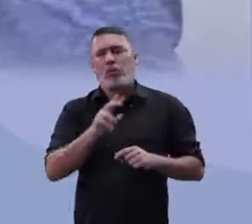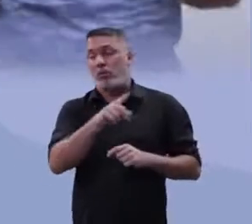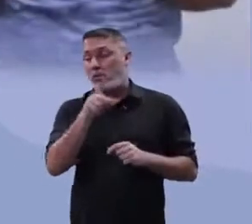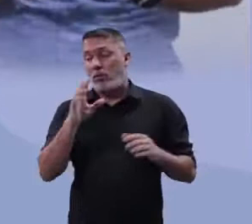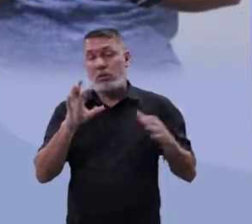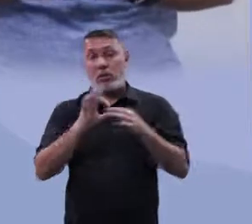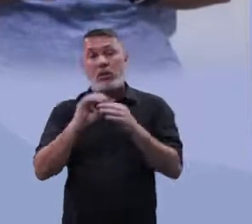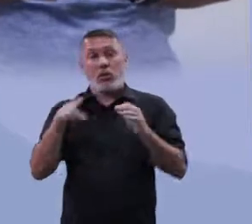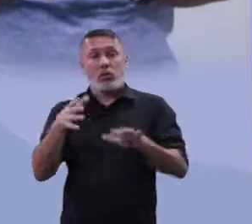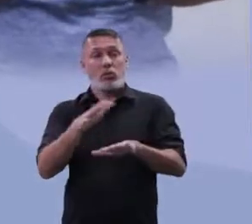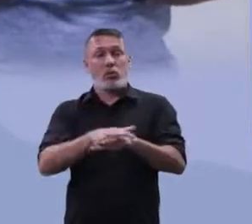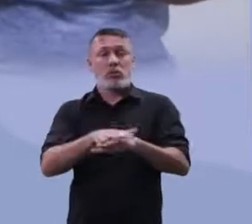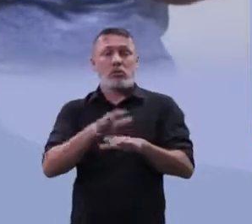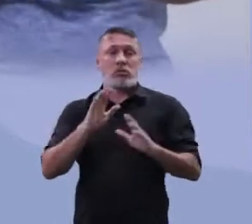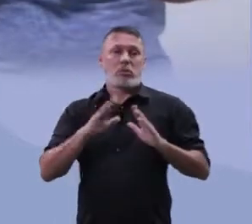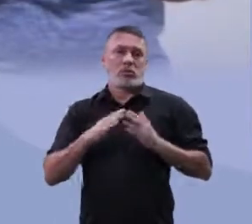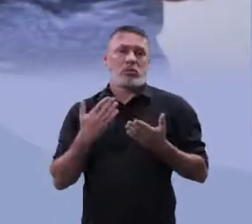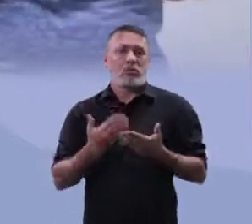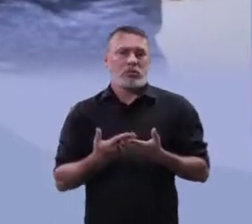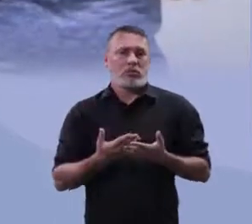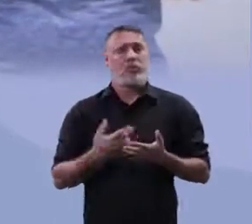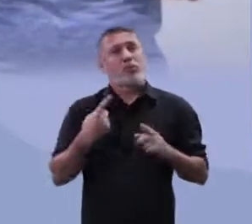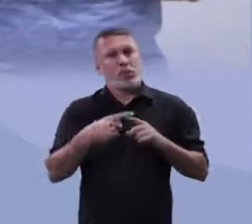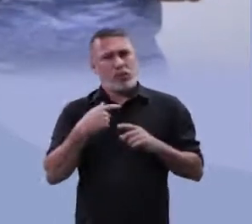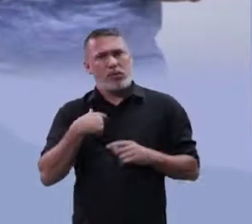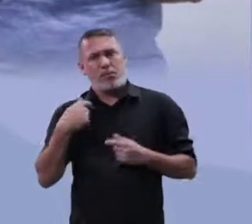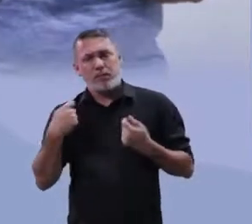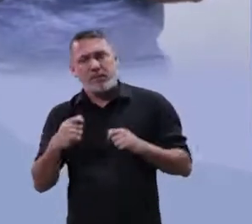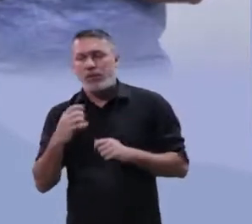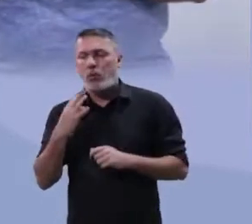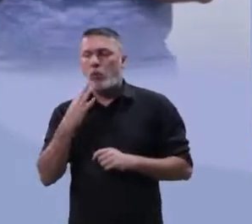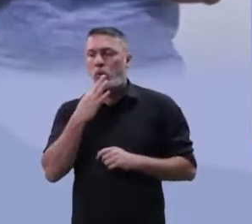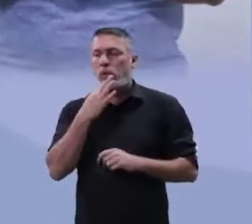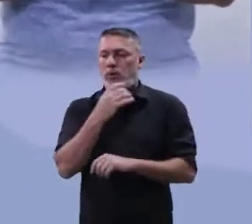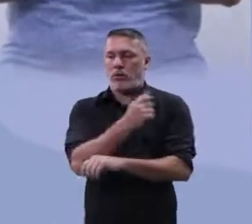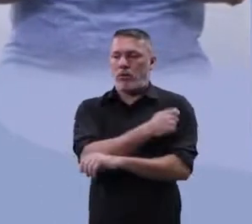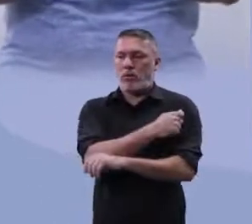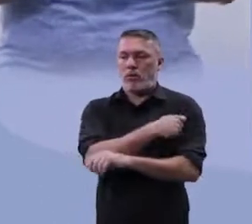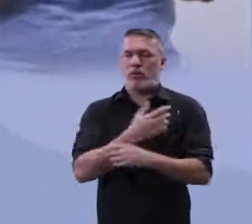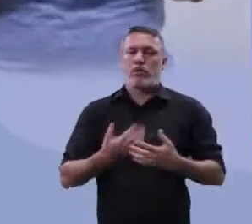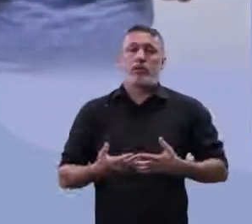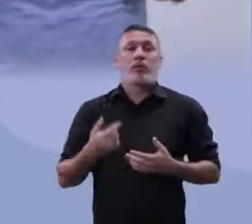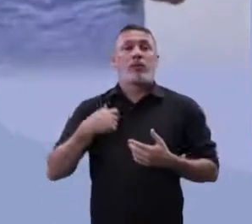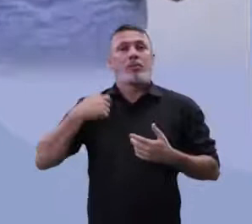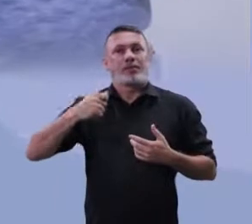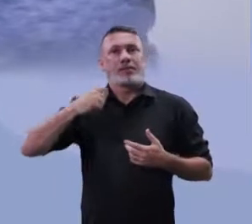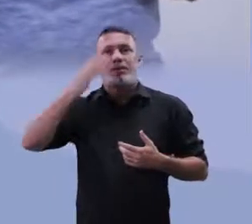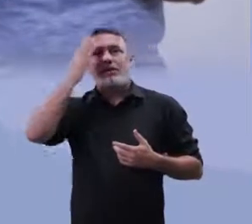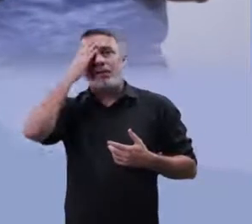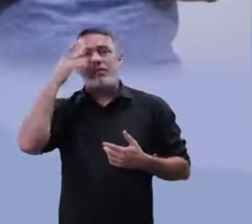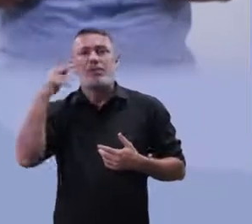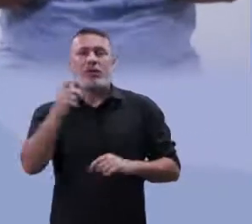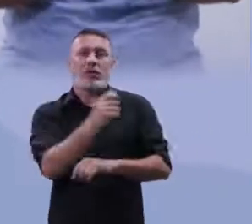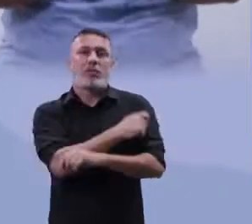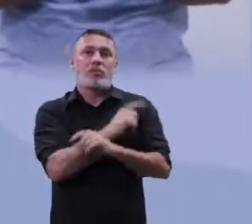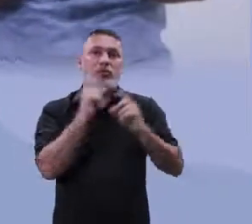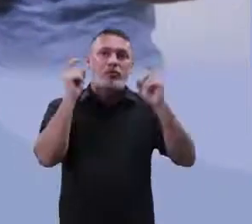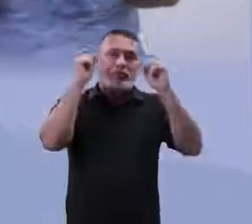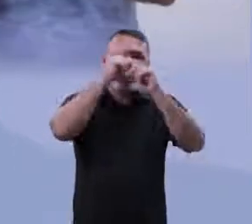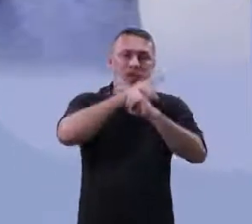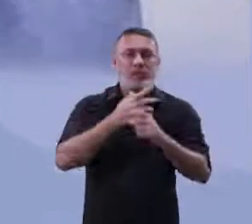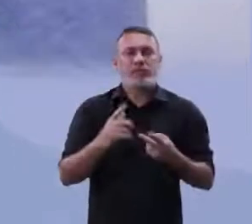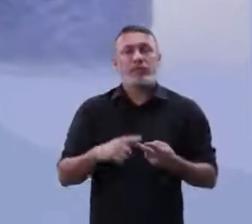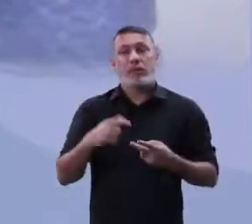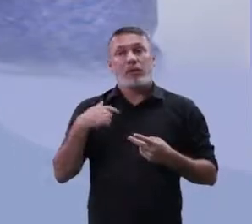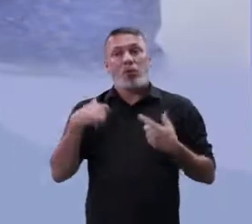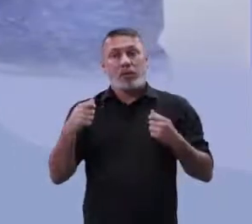à inclusão nas escolas. Eu preciso conhecer o meu aluno, eu preciso conhecer as dificuldades do meu aluno, mas não só conhecer,